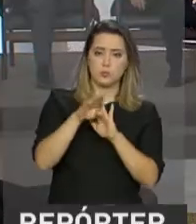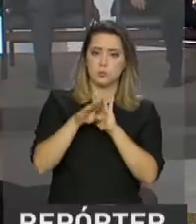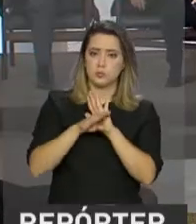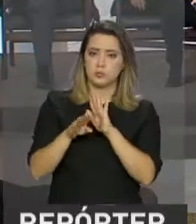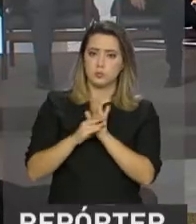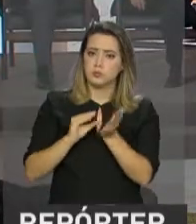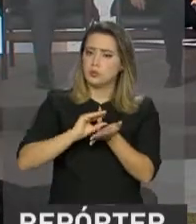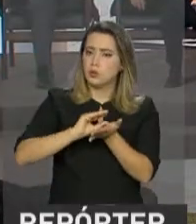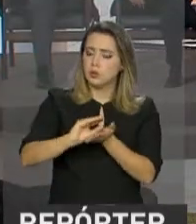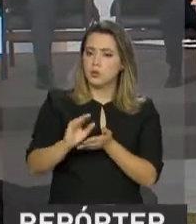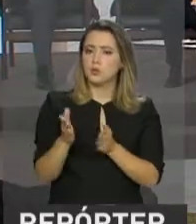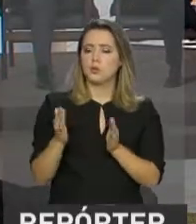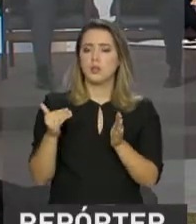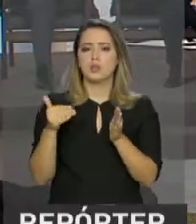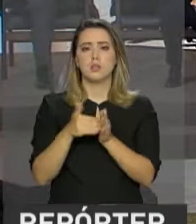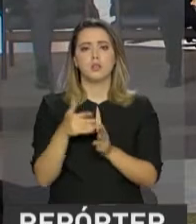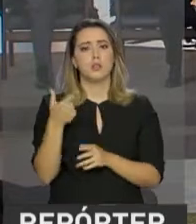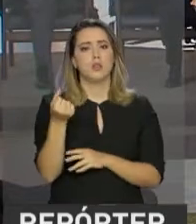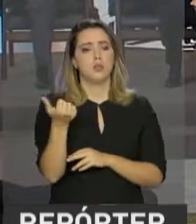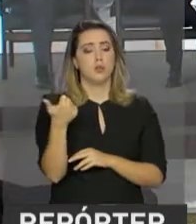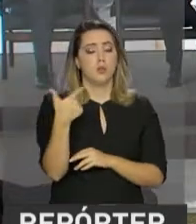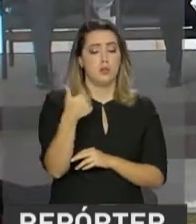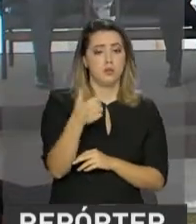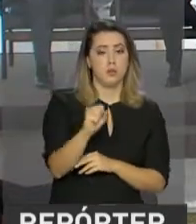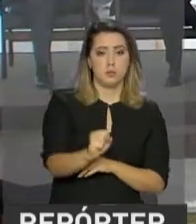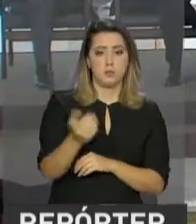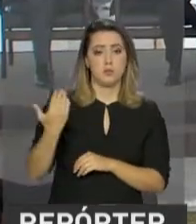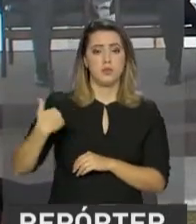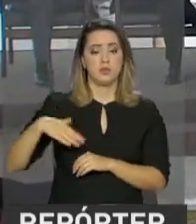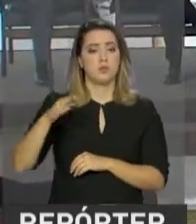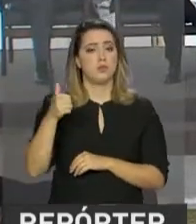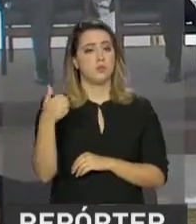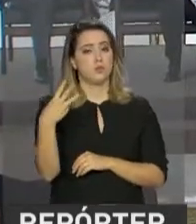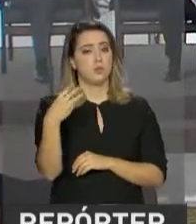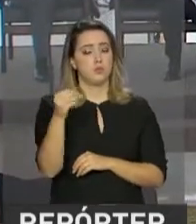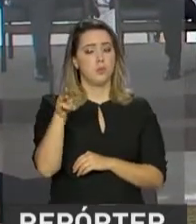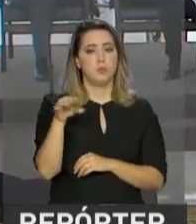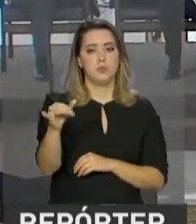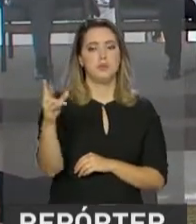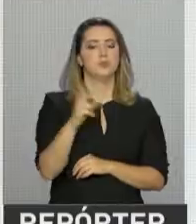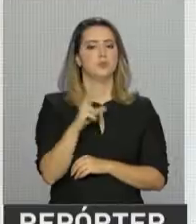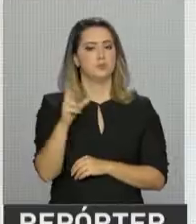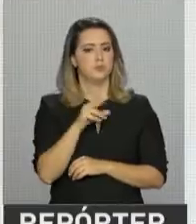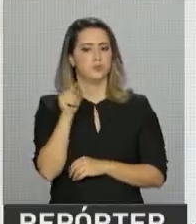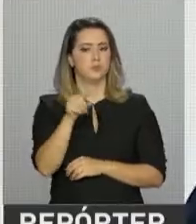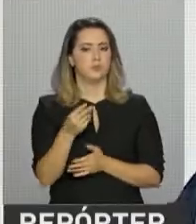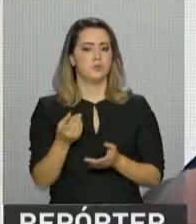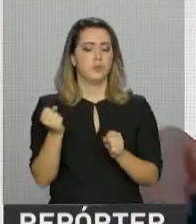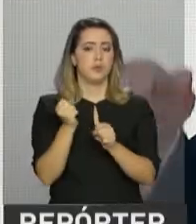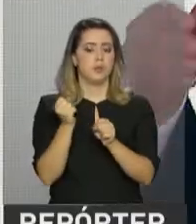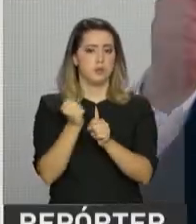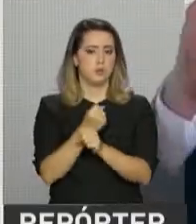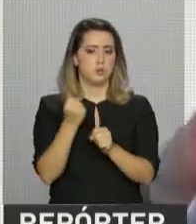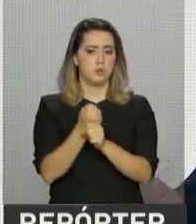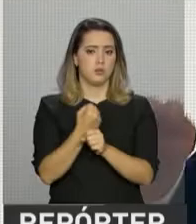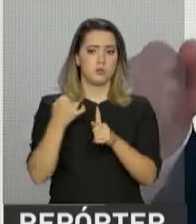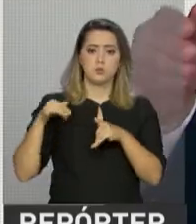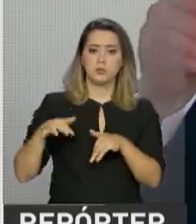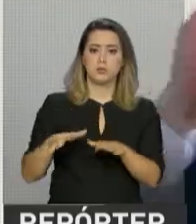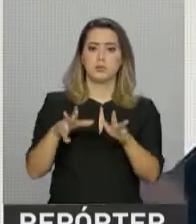investimento previsto até 2018 de mais de 130 bilhões de reais as obras abrangem